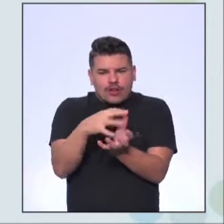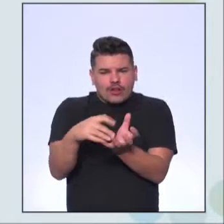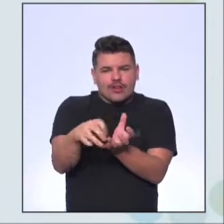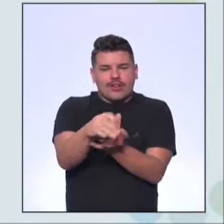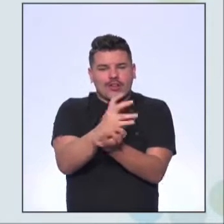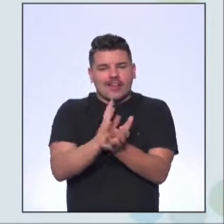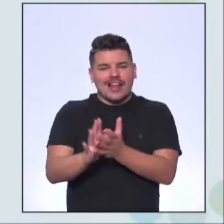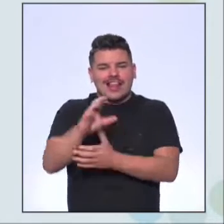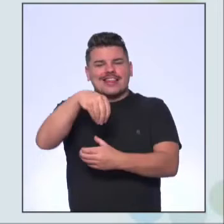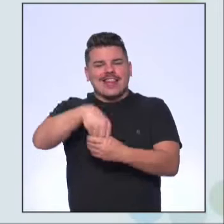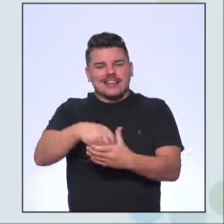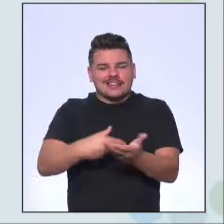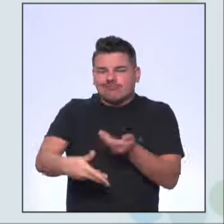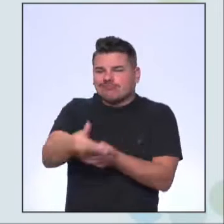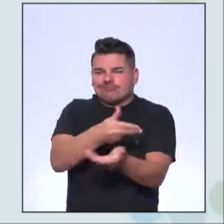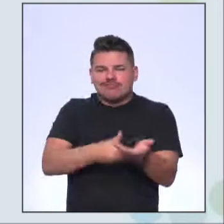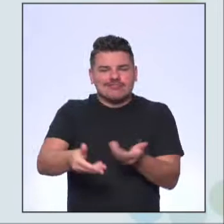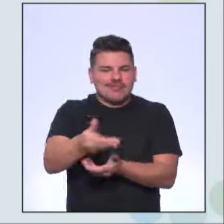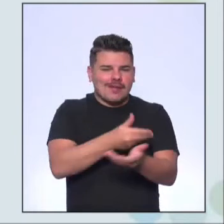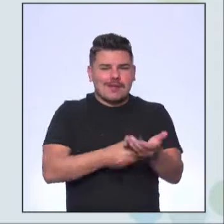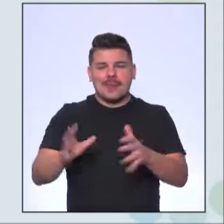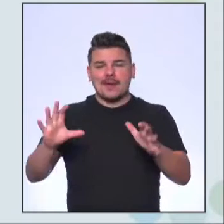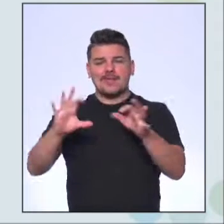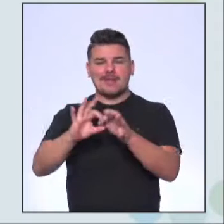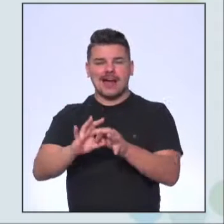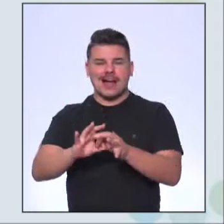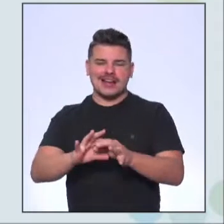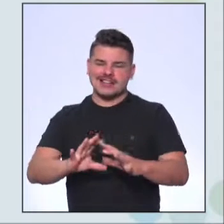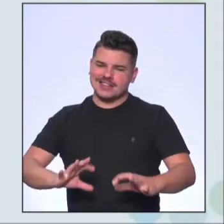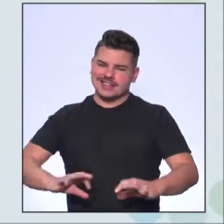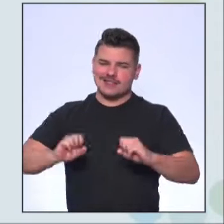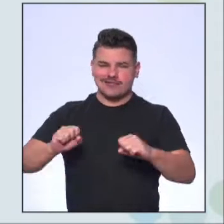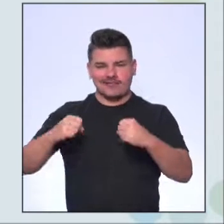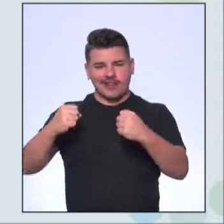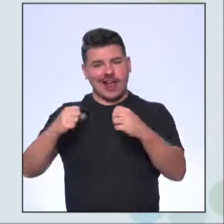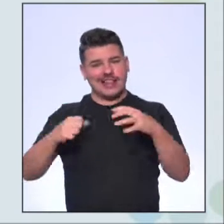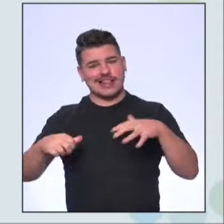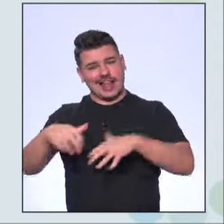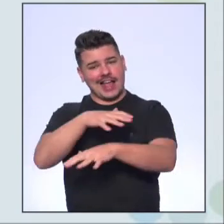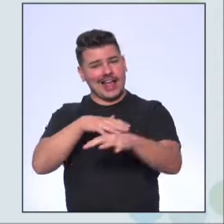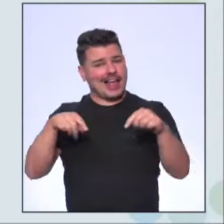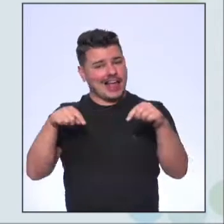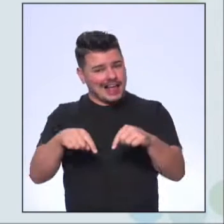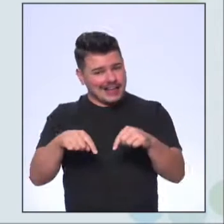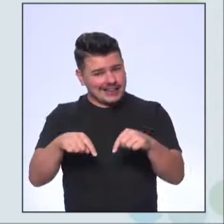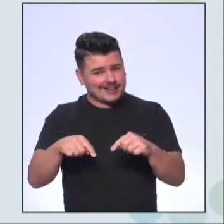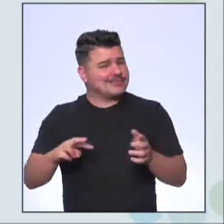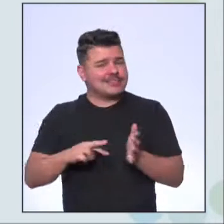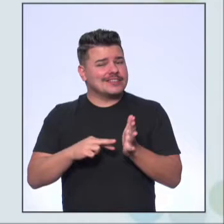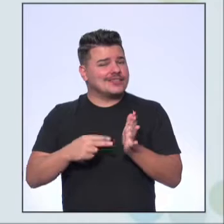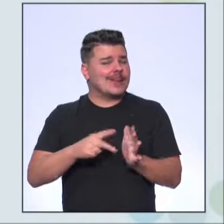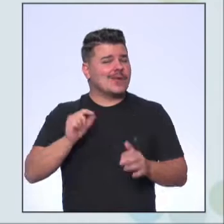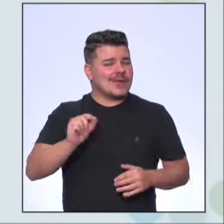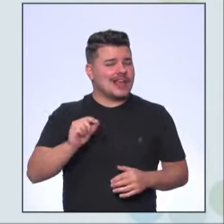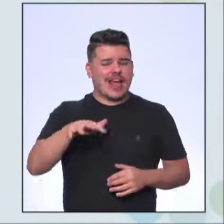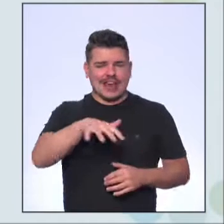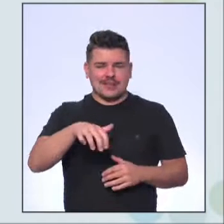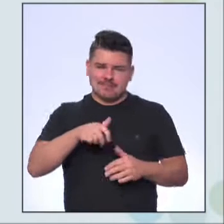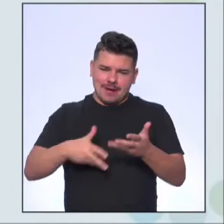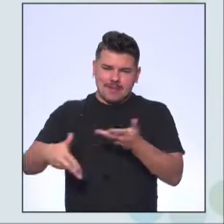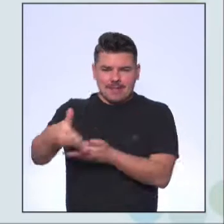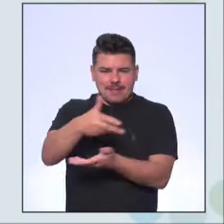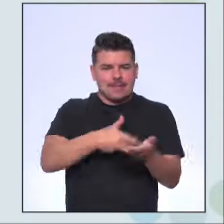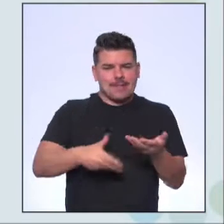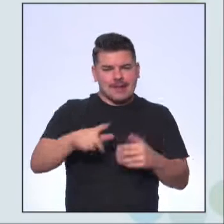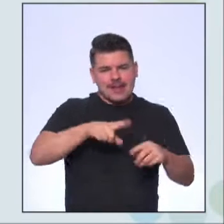físicos e químicos, interagem formando um sistema estável, numa dada área, onde há constante fluxo de energia e ciclagem da